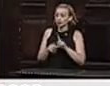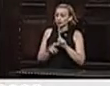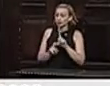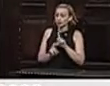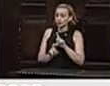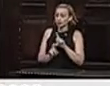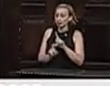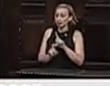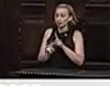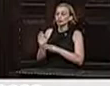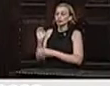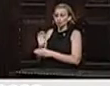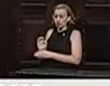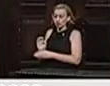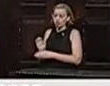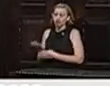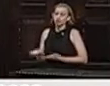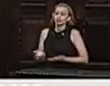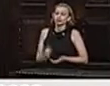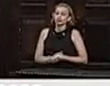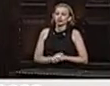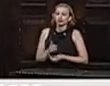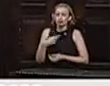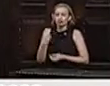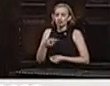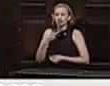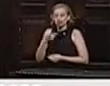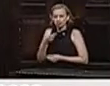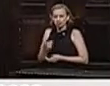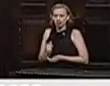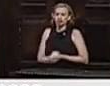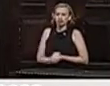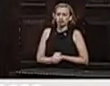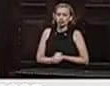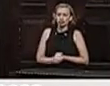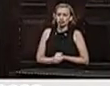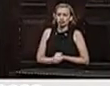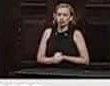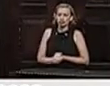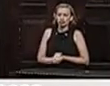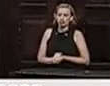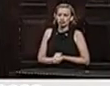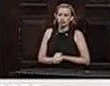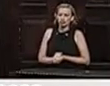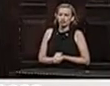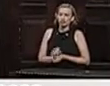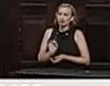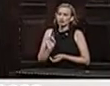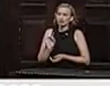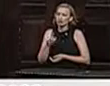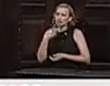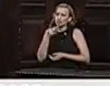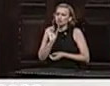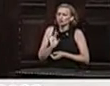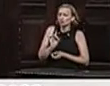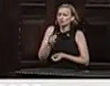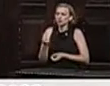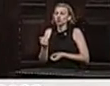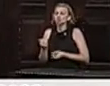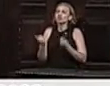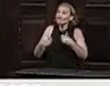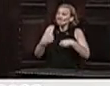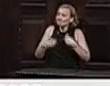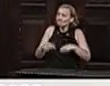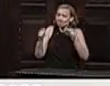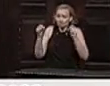de isenção fiscal. É disso que a gente está falando. Então, na hora de votar o orçamento, a gente precisa, nessa casa, quebrar um pouco